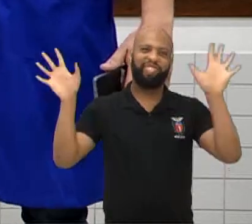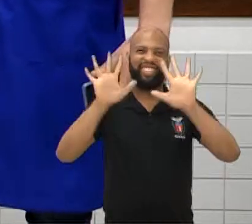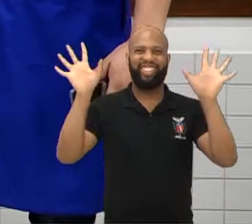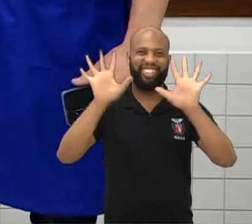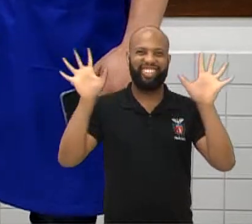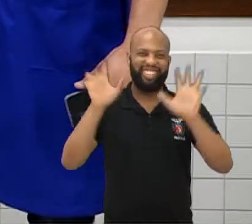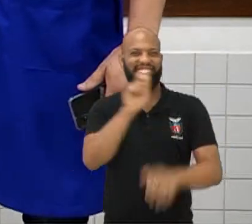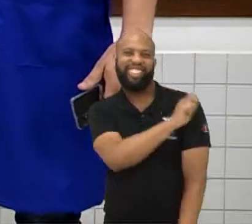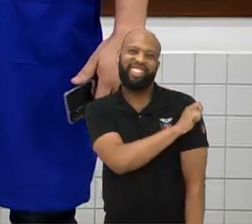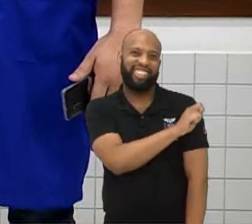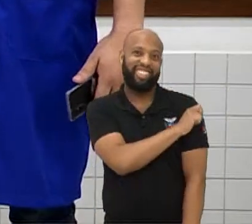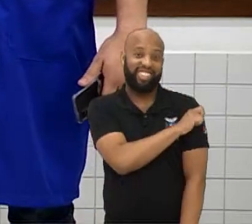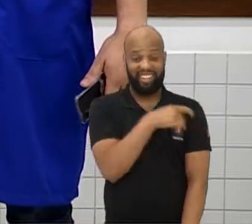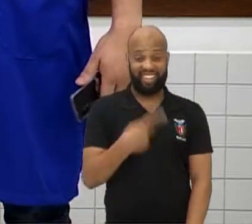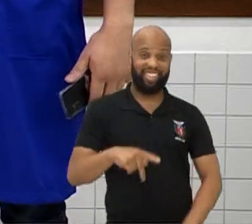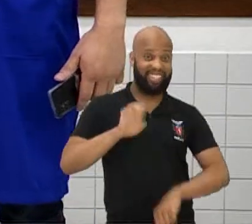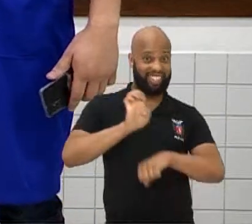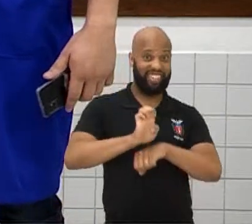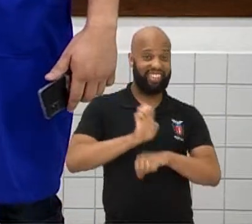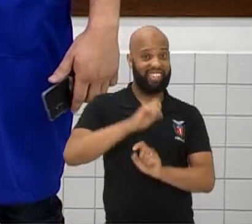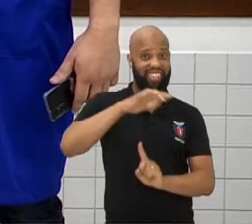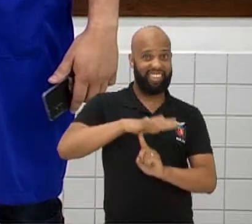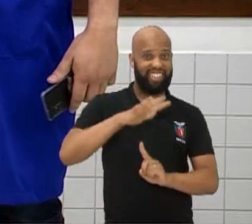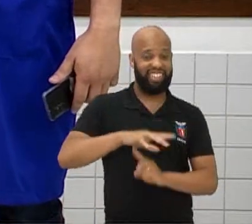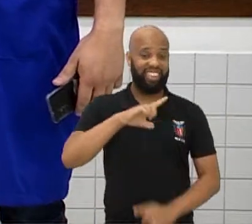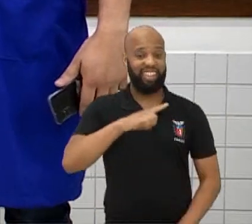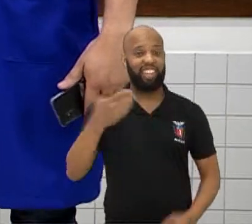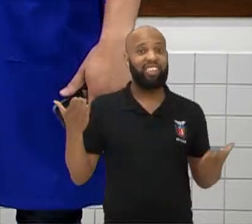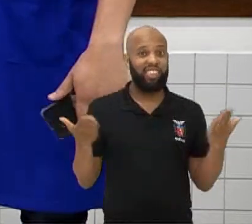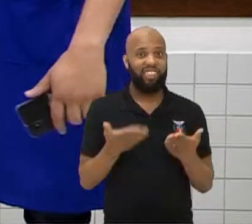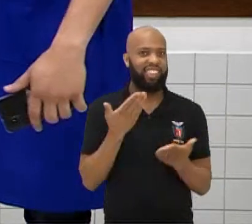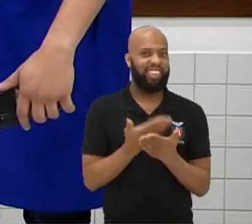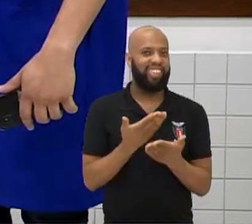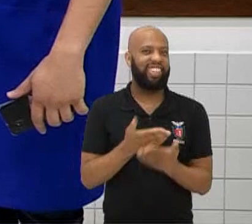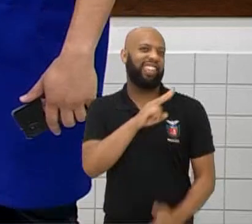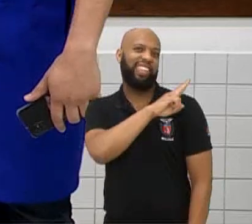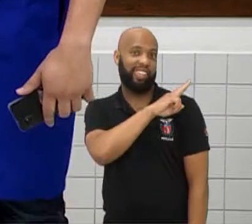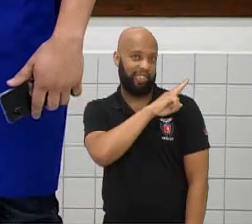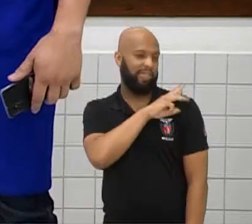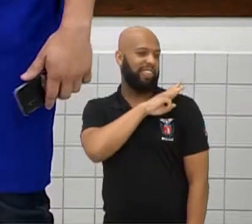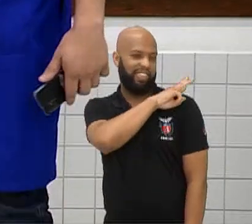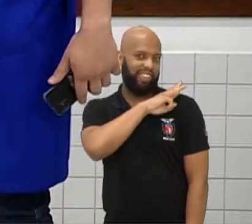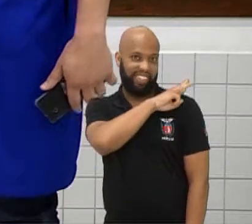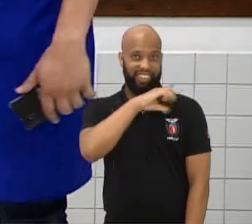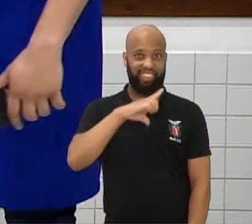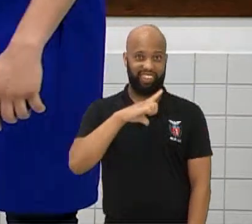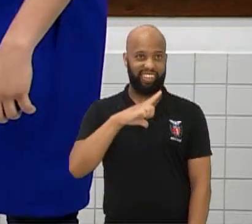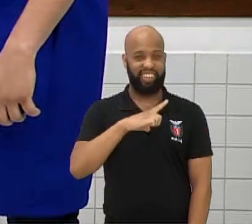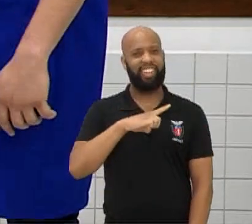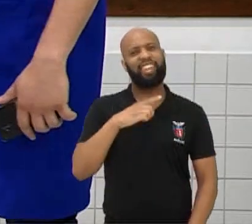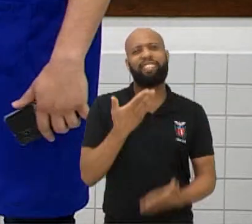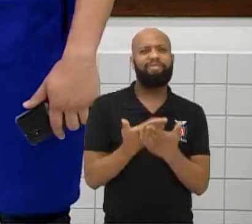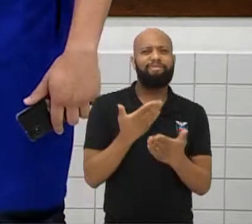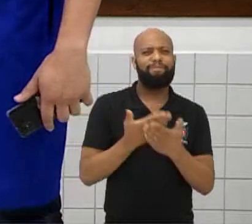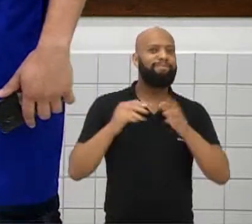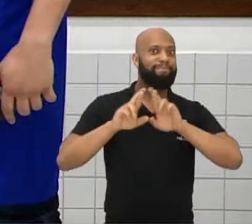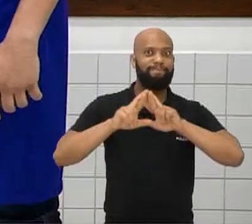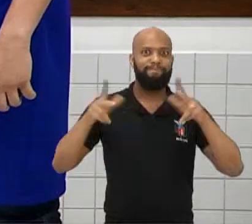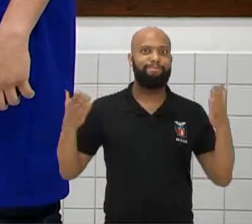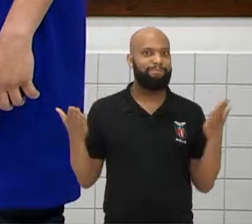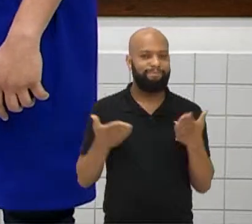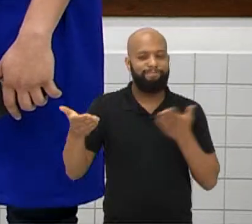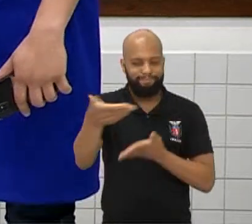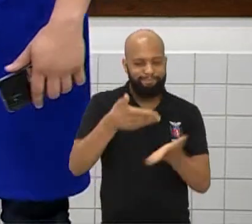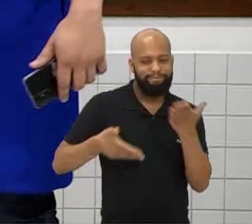Saudações, queridos alunos do estado do Paraná. Estamos aqui para mais uma aula da segunda série de ensino médio. Uma aula diferente, uma